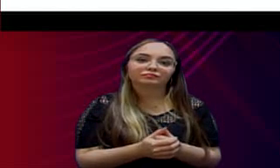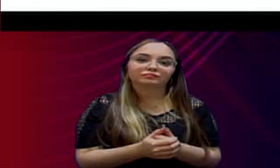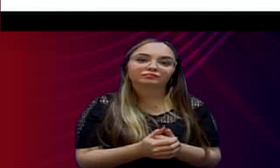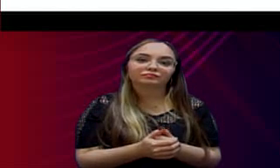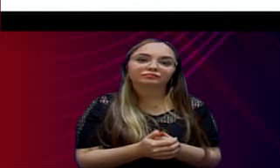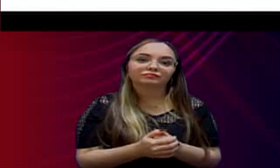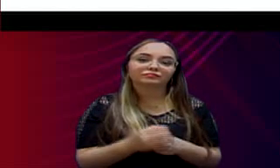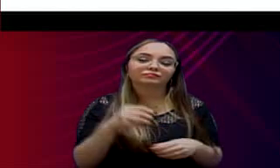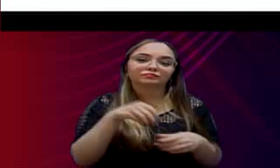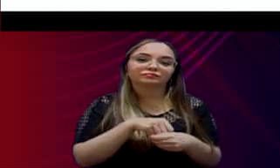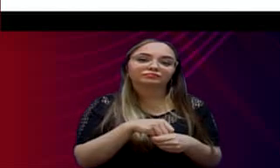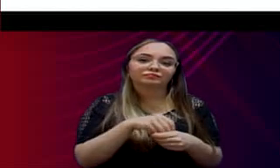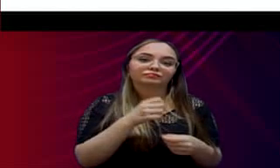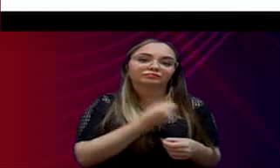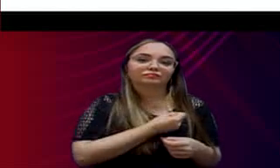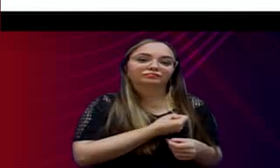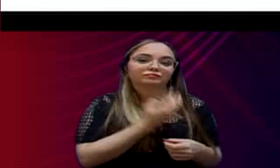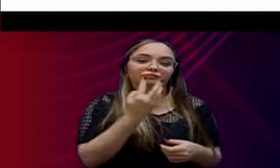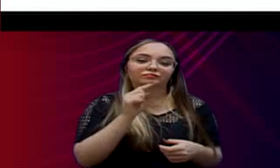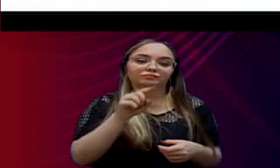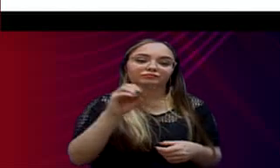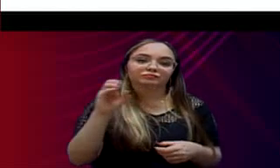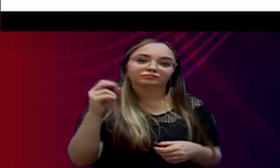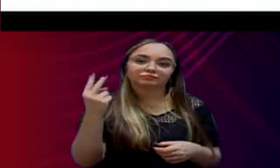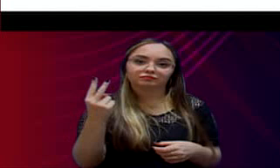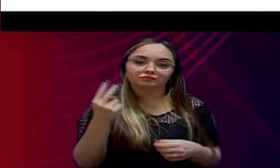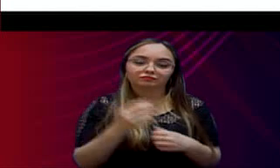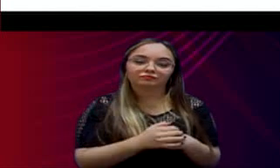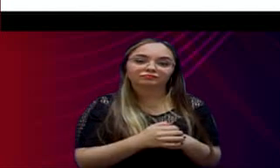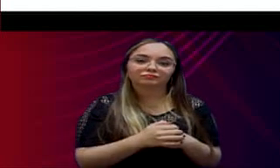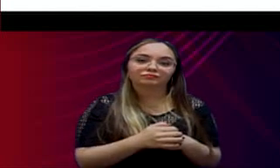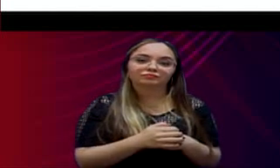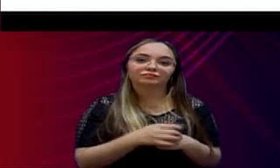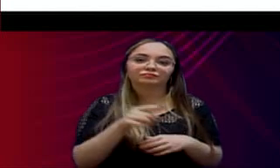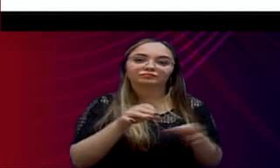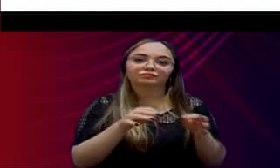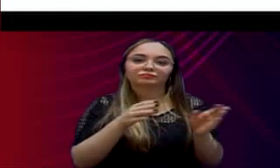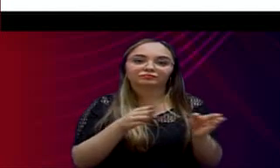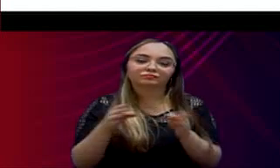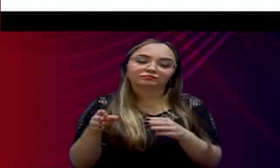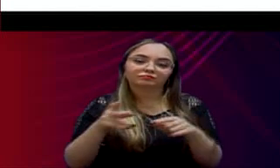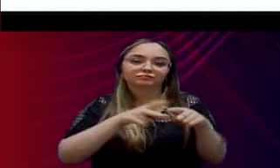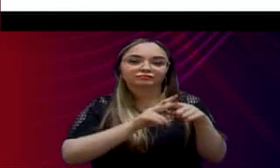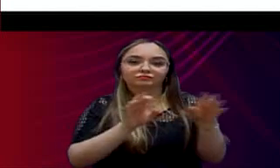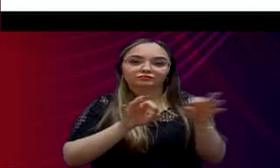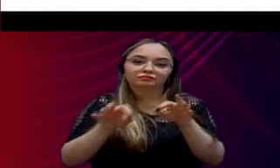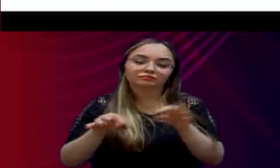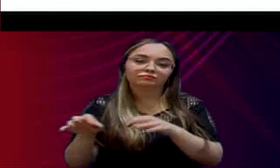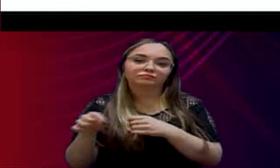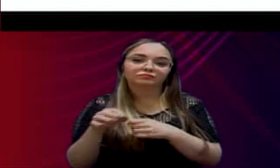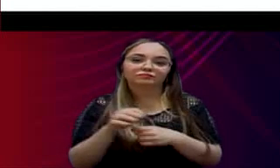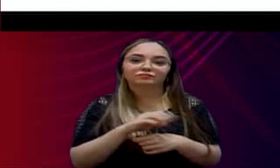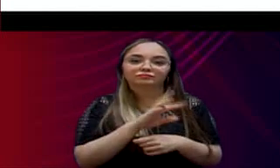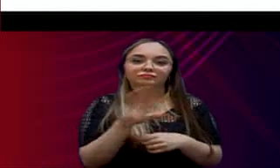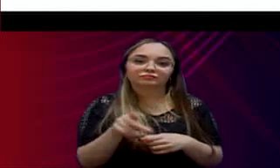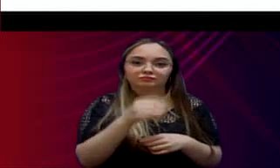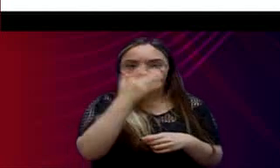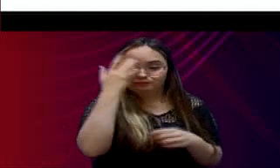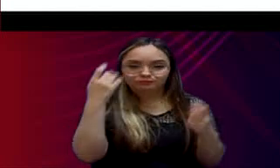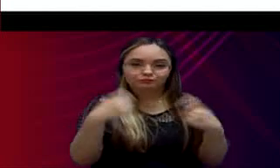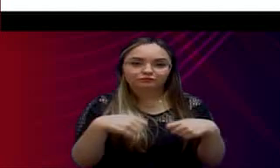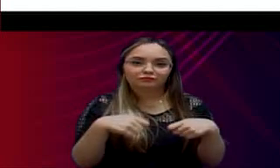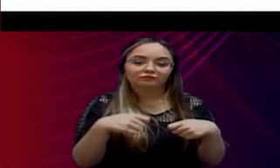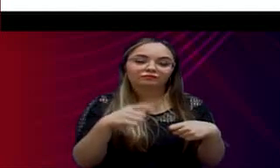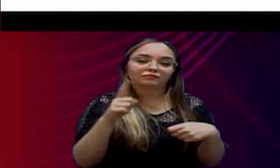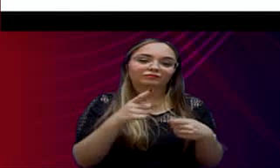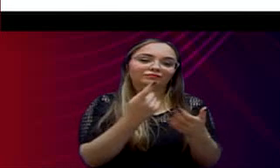dentro do programa 4002 a ação manutenção assistência do servidor público e seus dependentes e aqui